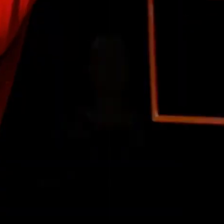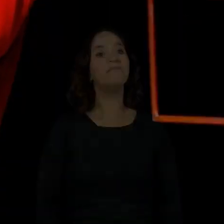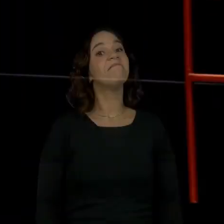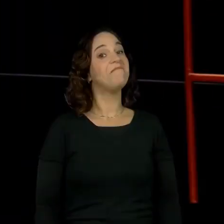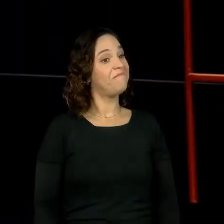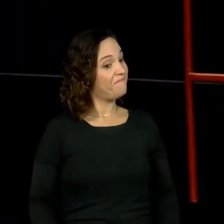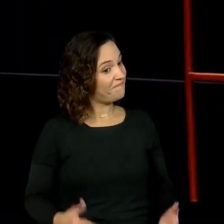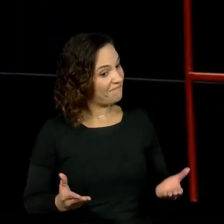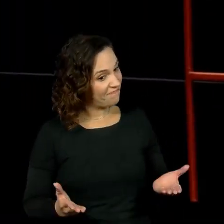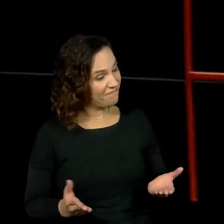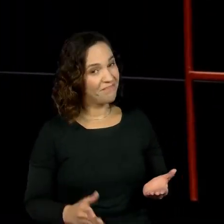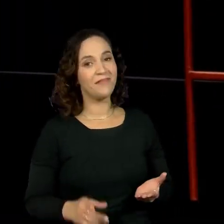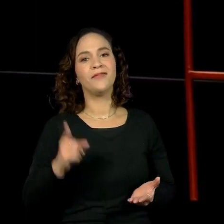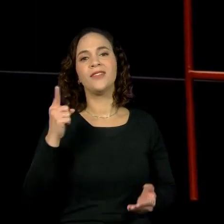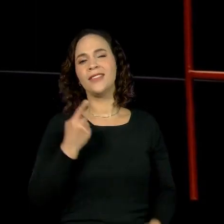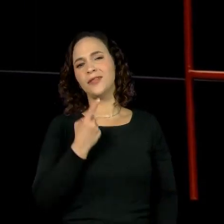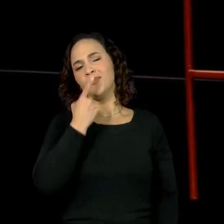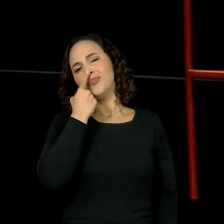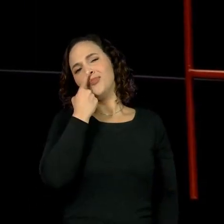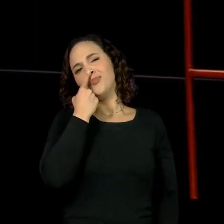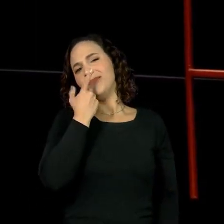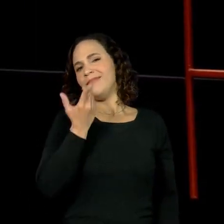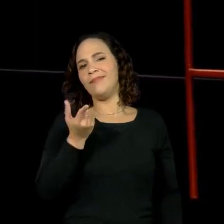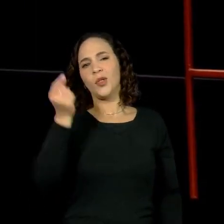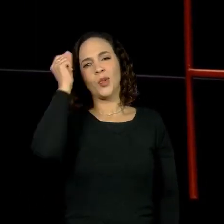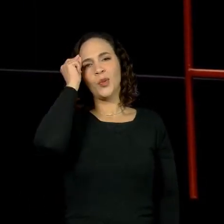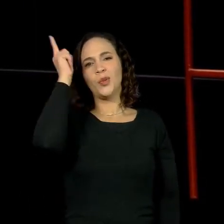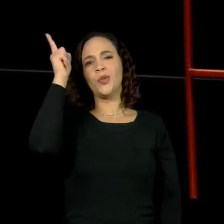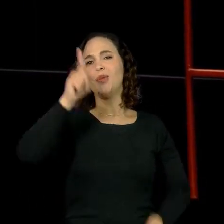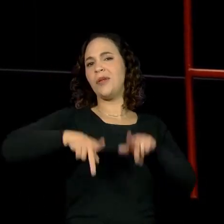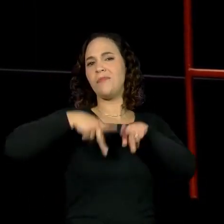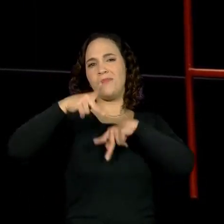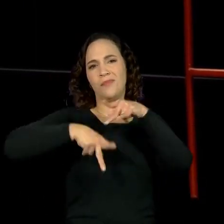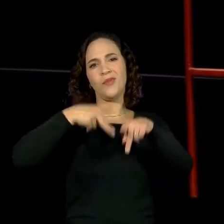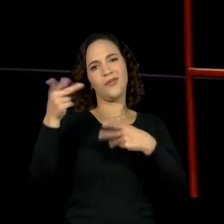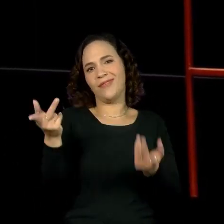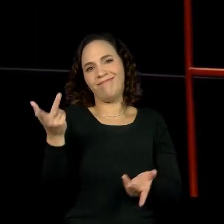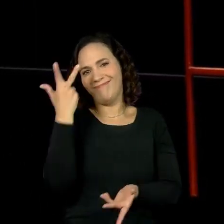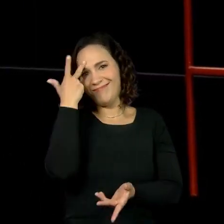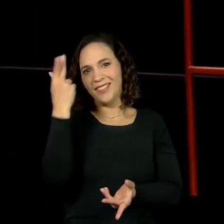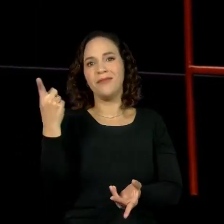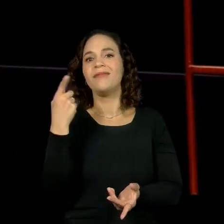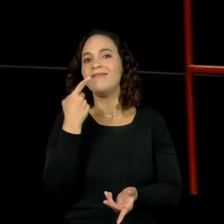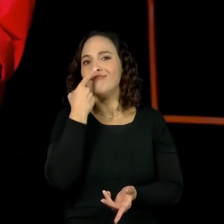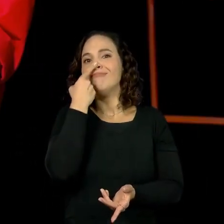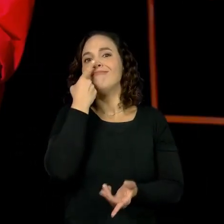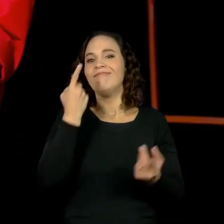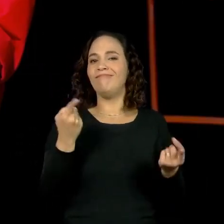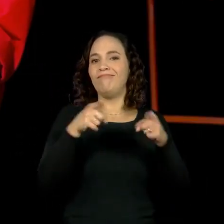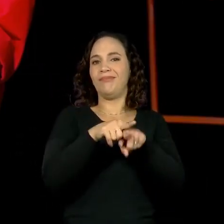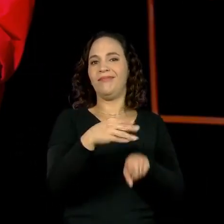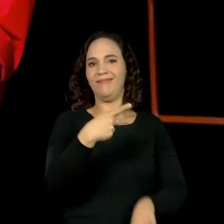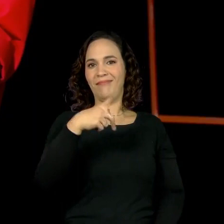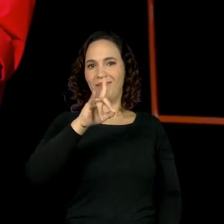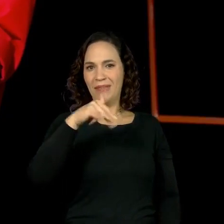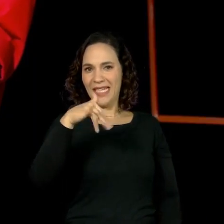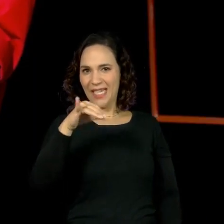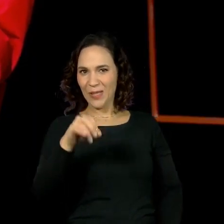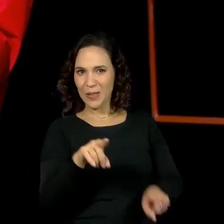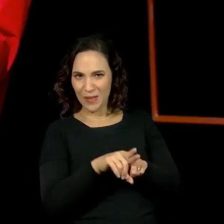Bom, pela sua ligação com a cultura popular, era natural que você se envolvesse com o Plínio e com a banda, né? Como é que começou